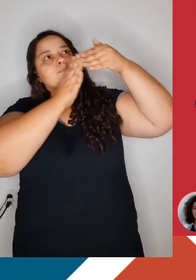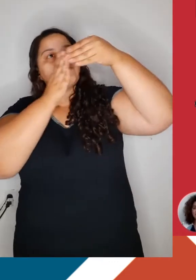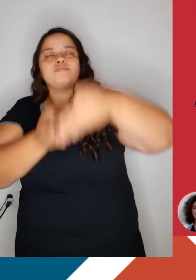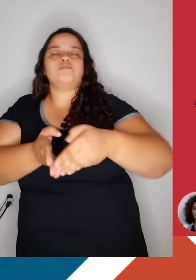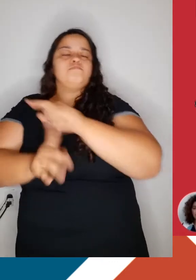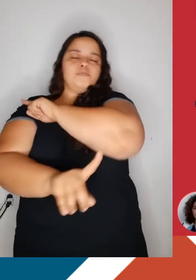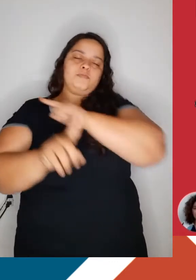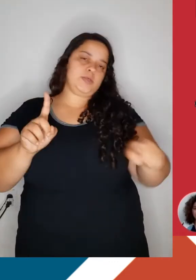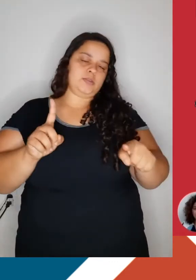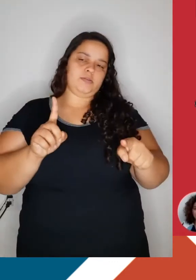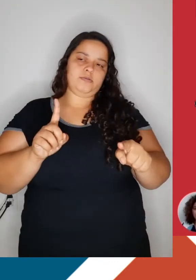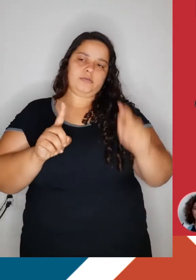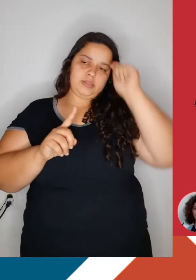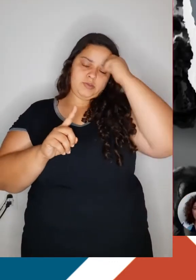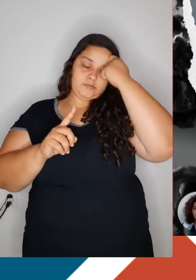justamente esse tráfico.